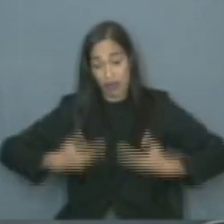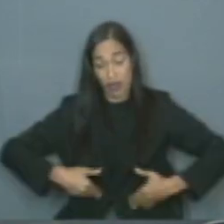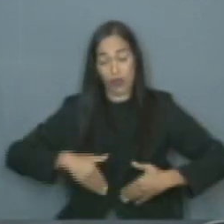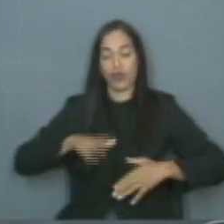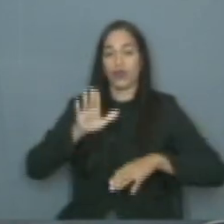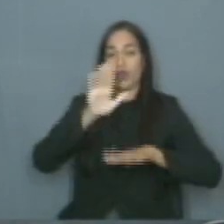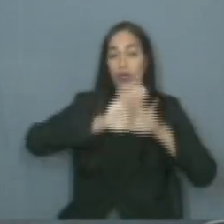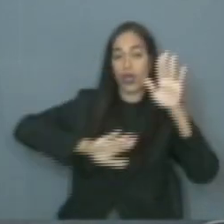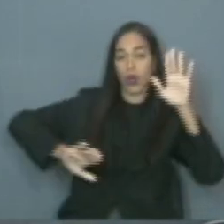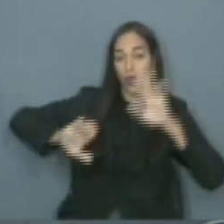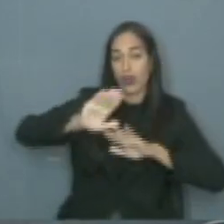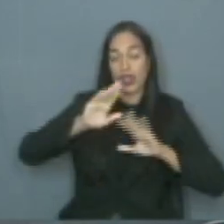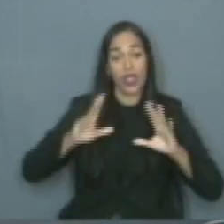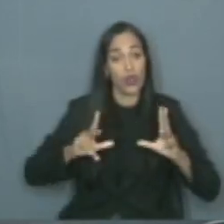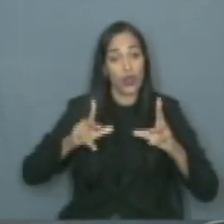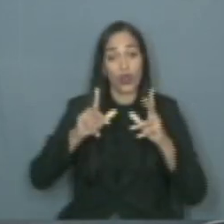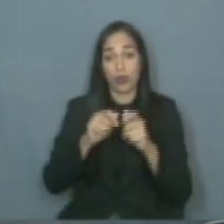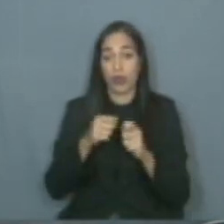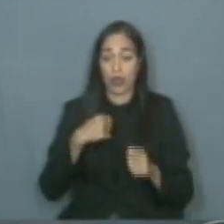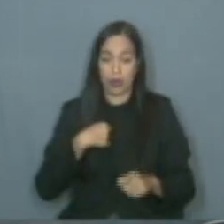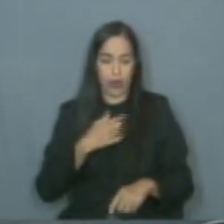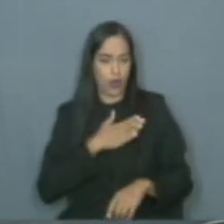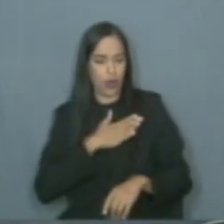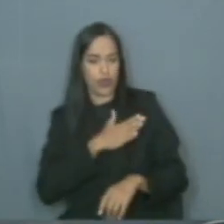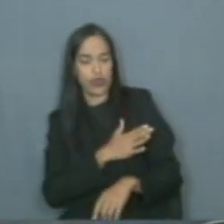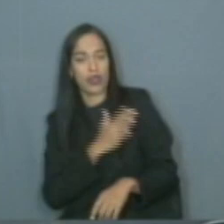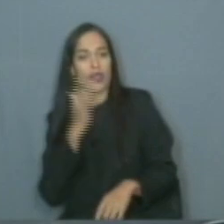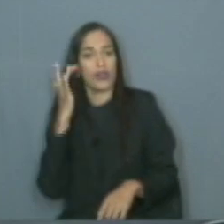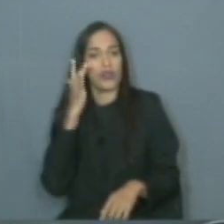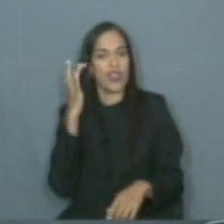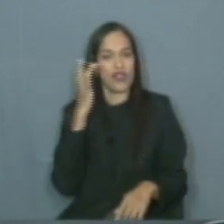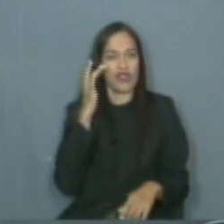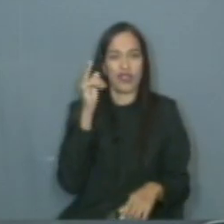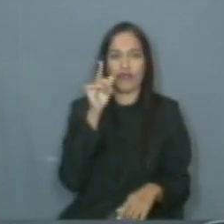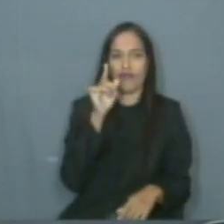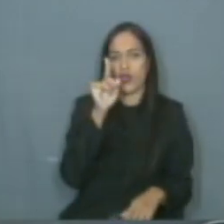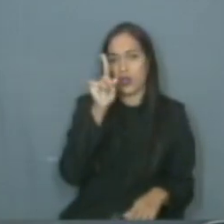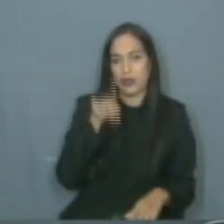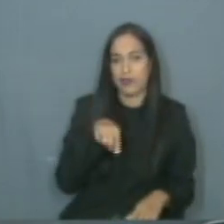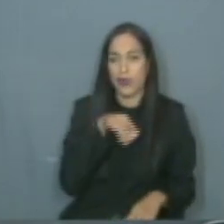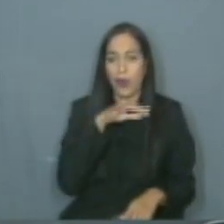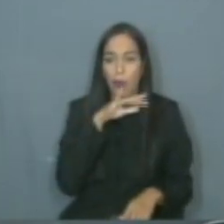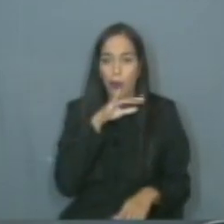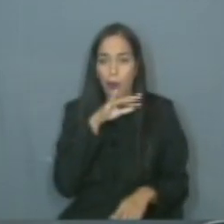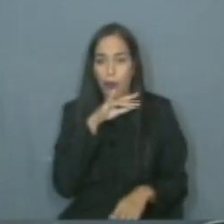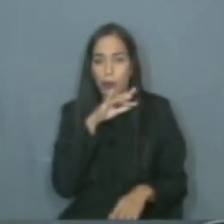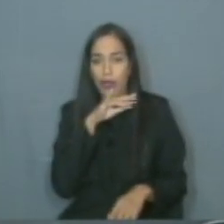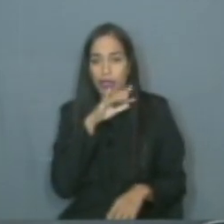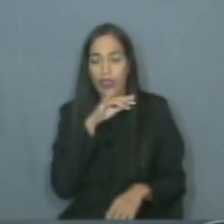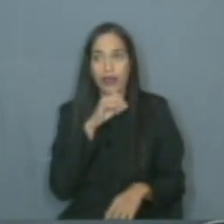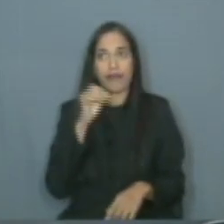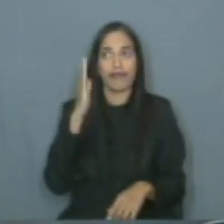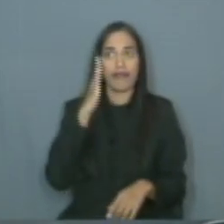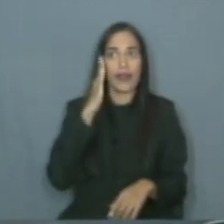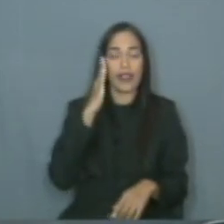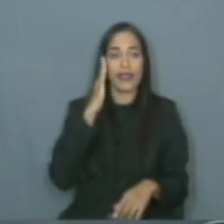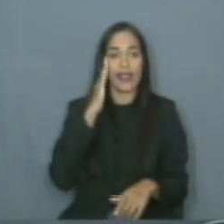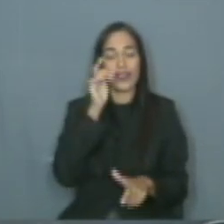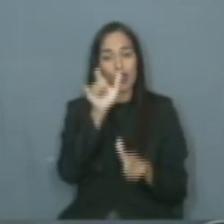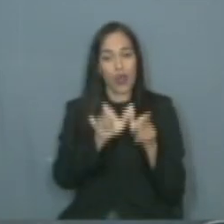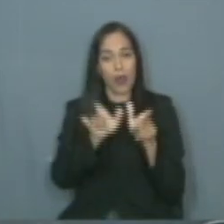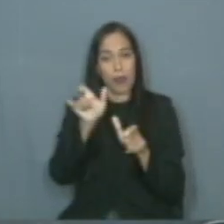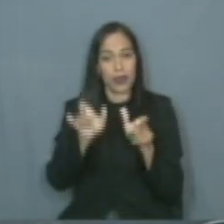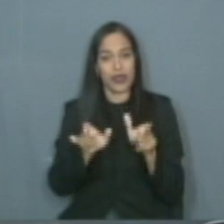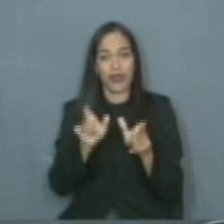cuidar de todo mundo, mesmo eu não gostando, mesmo achando seu comportamento ruim, mesmo entendendo que seu comportamento, se